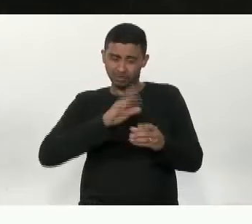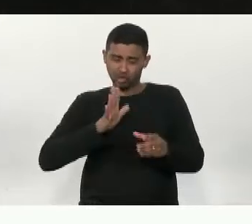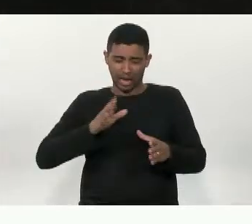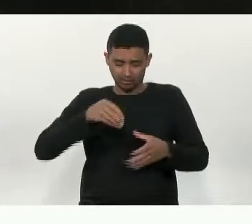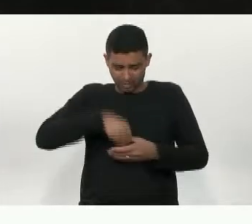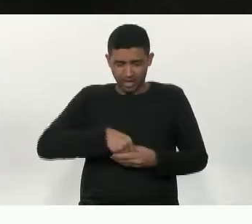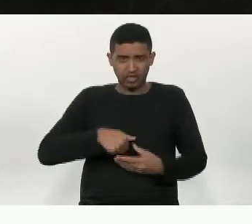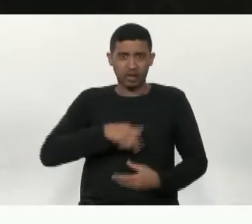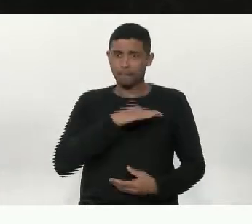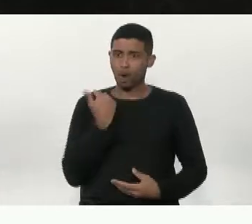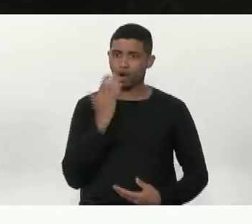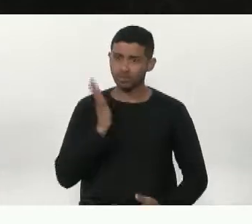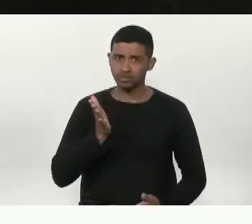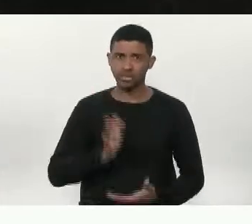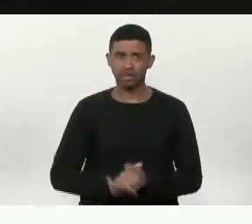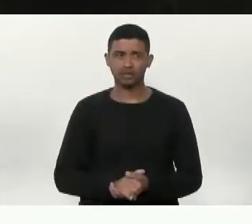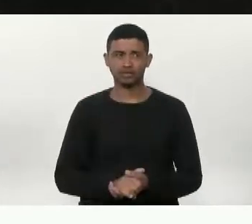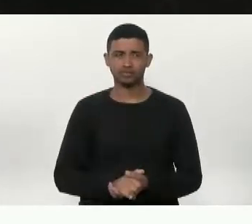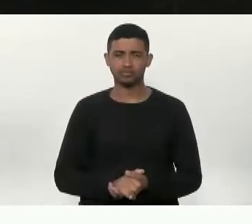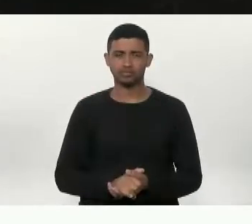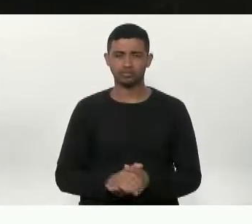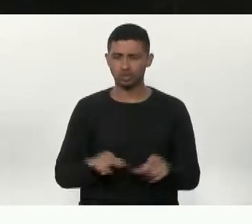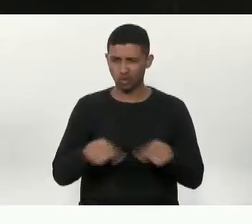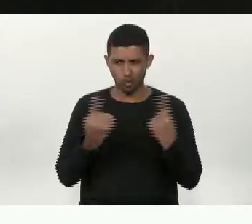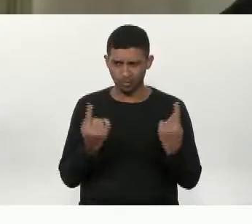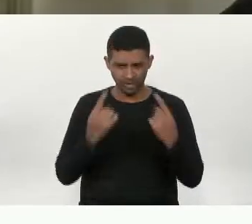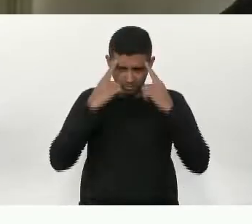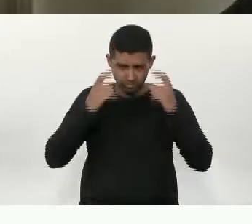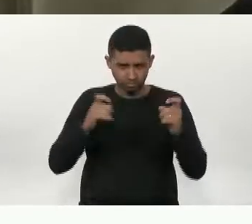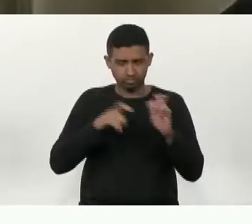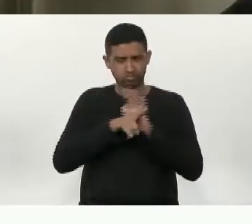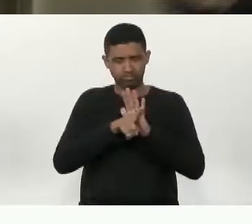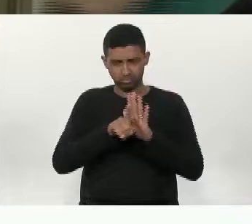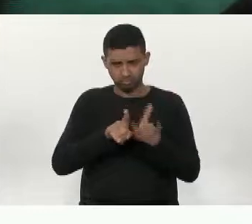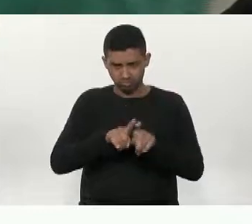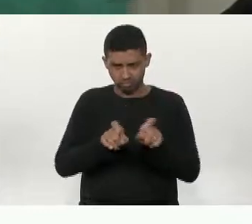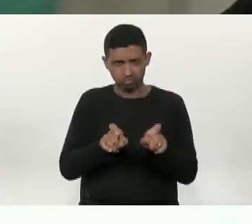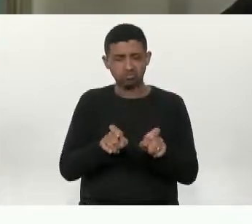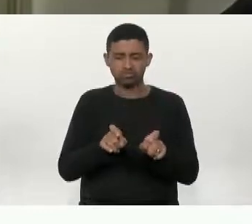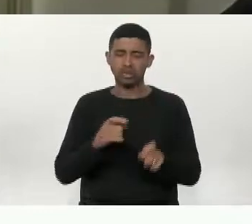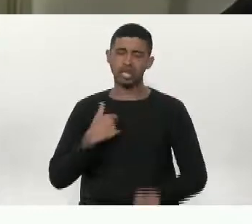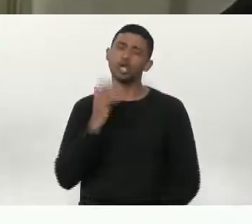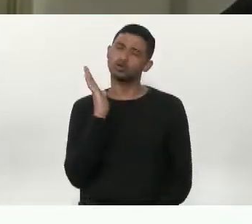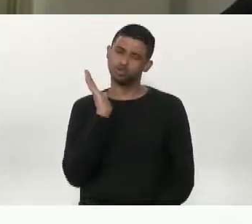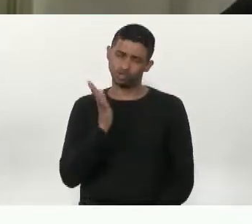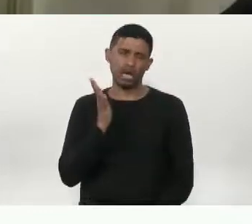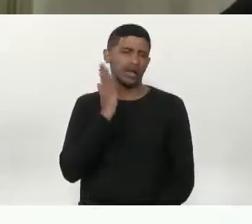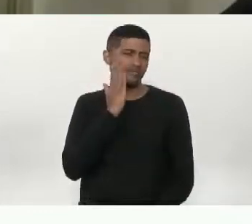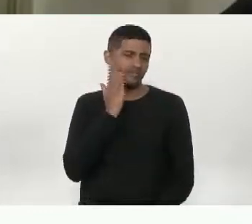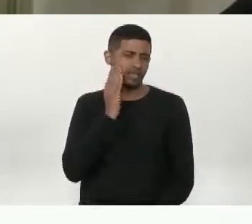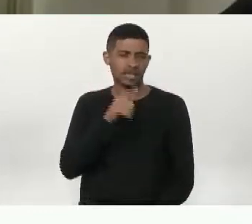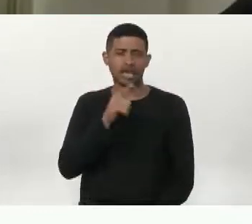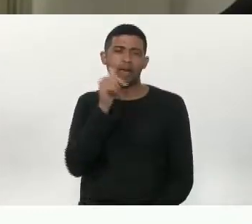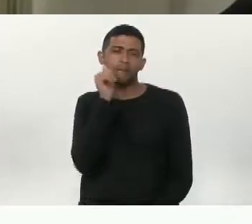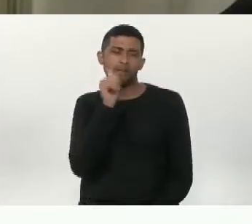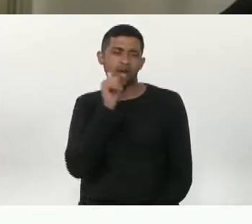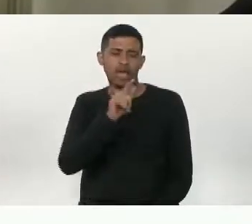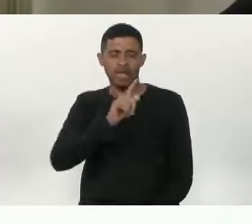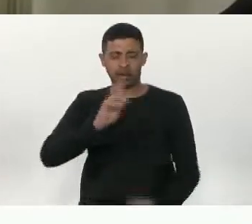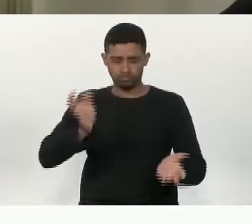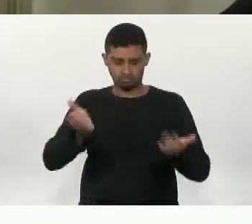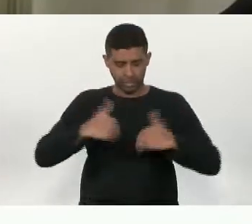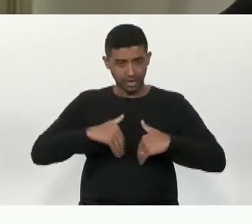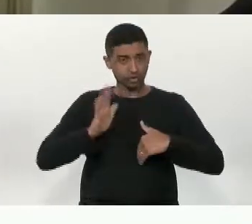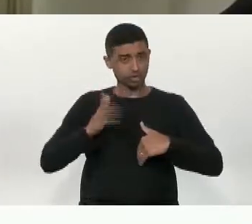em óbito dentro de seu útero? Eu já fiz, inclusive, parto de paciente minha com feto morto e parto